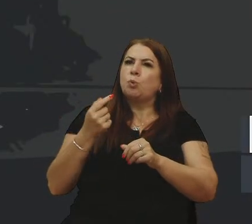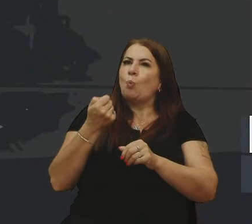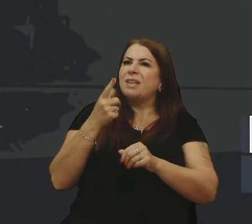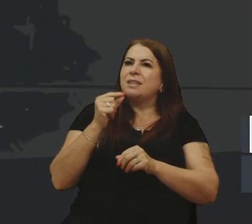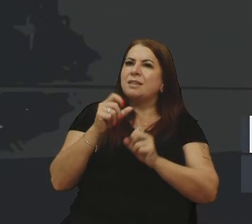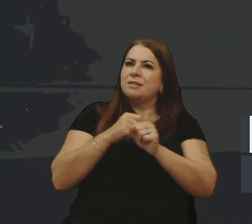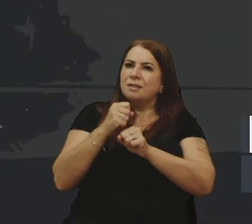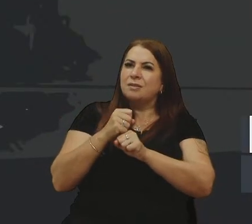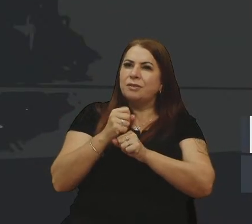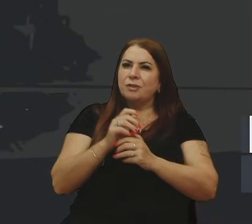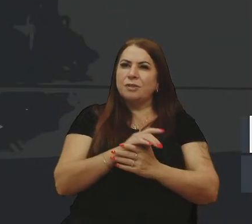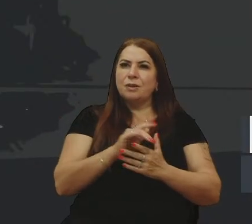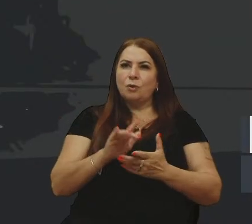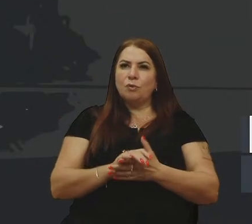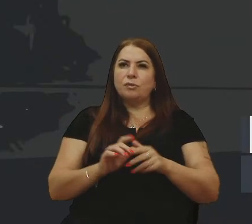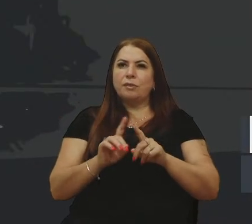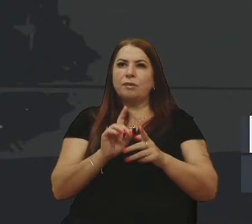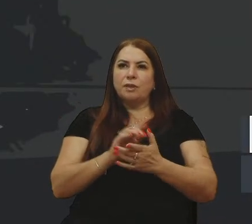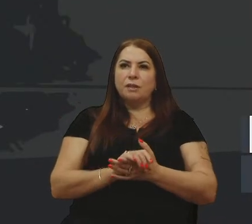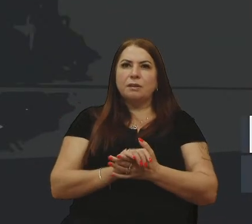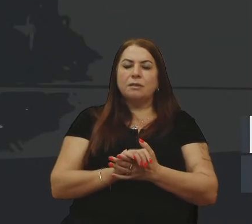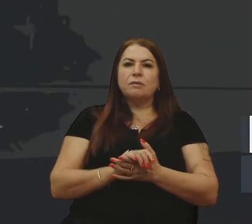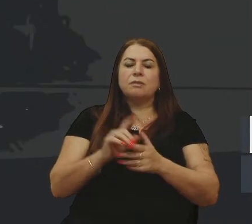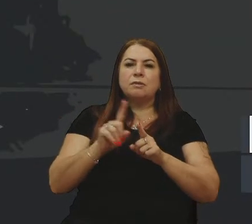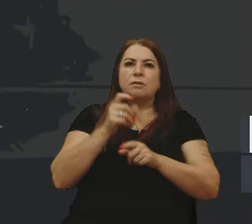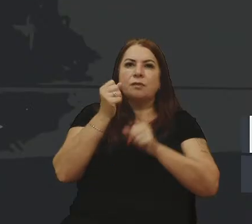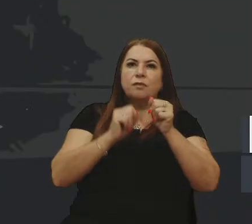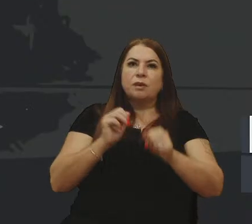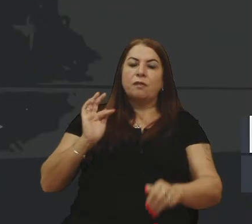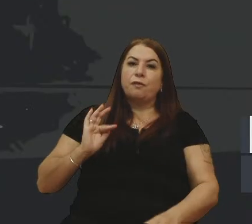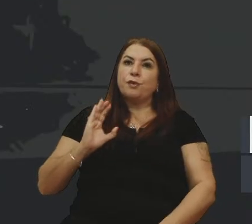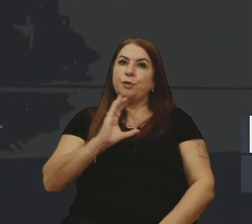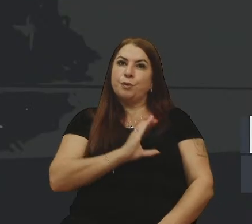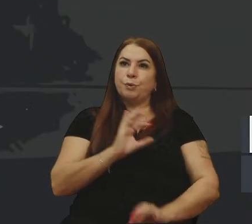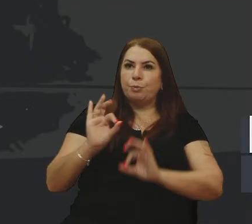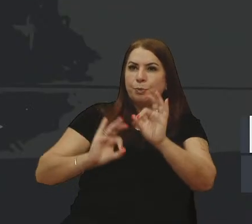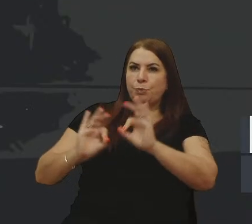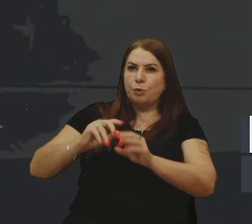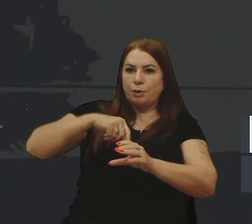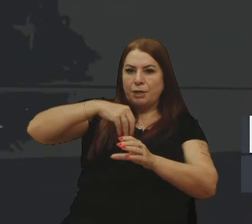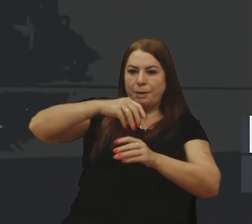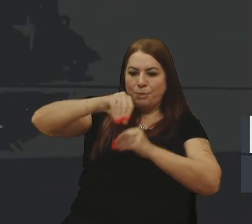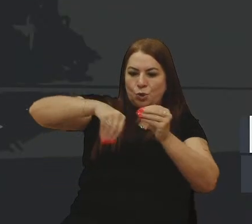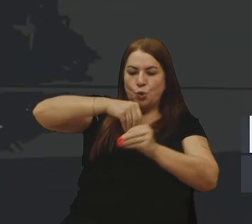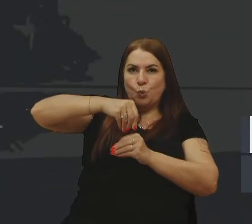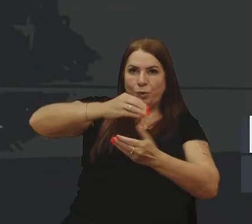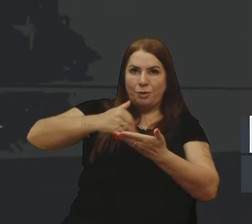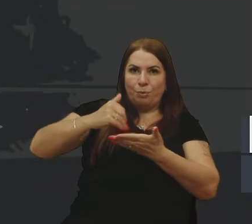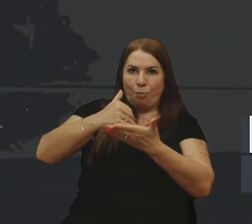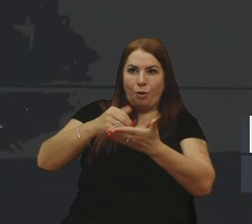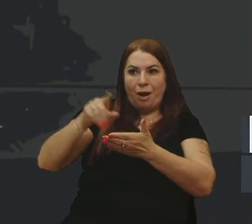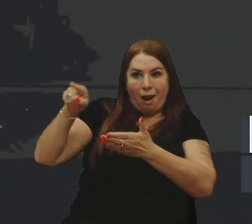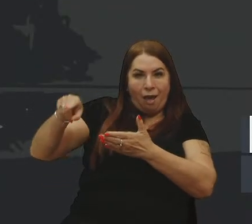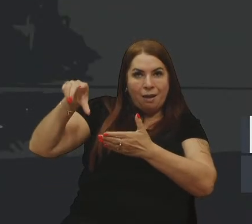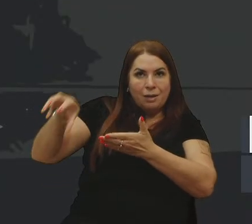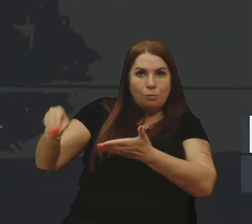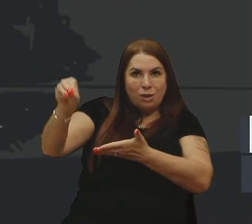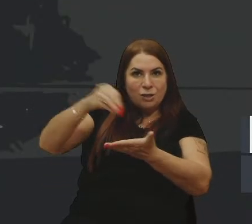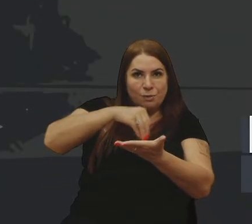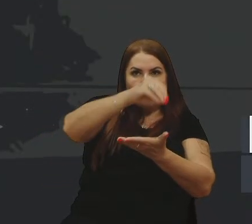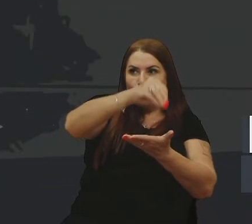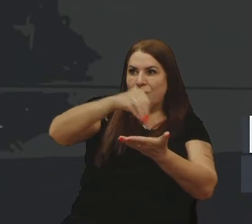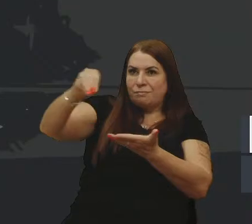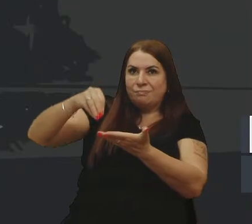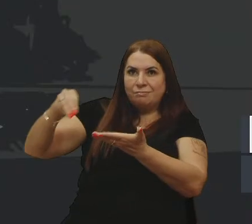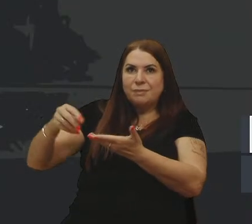anos, eu acho. E a gente tem uma fábrica, então, em Flores da Cunha, que prepara essas misturas de bolo, e lá eu tenho uma distribuidora também. Porque no